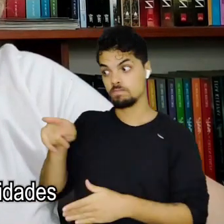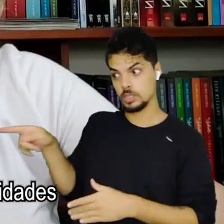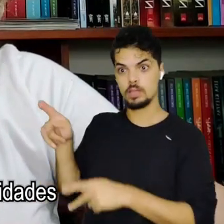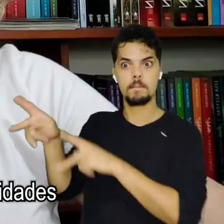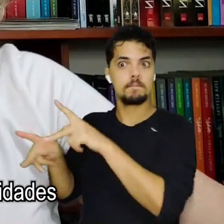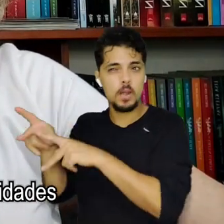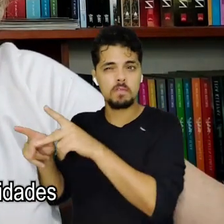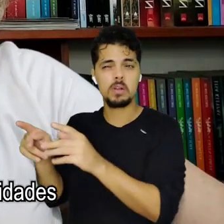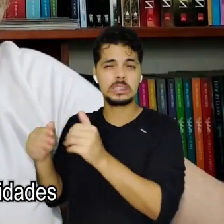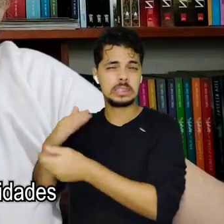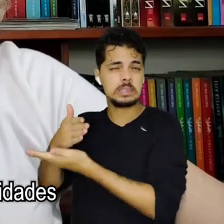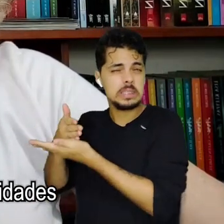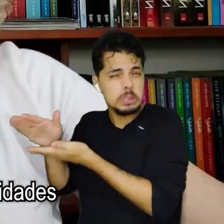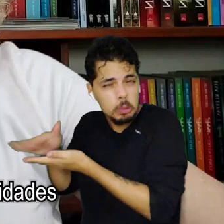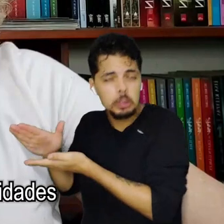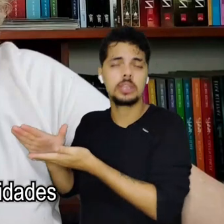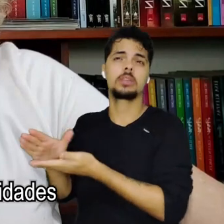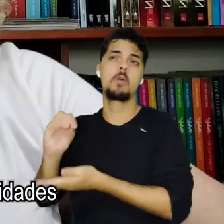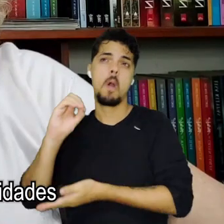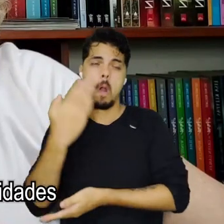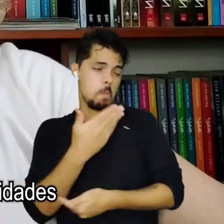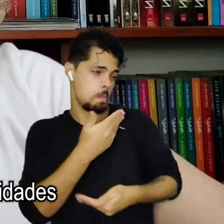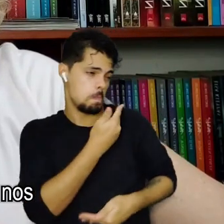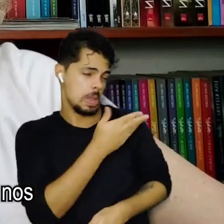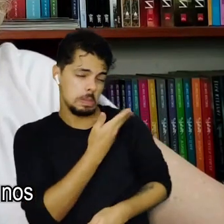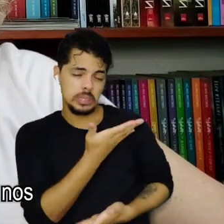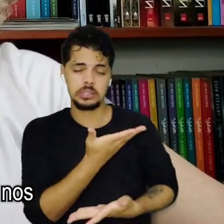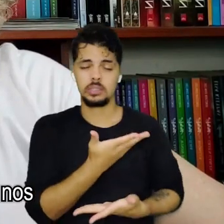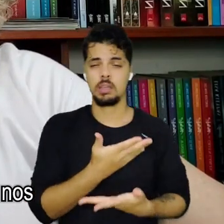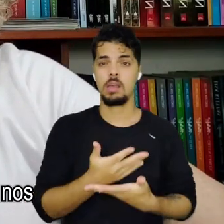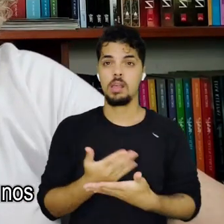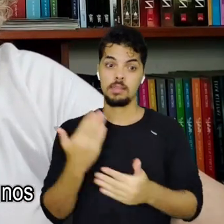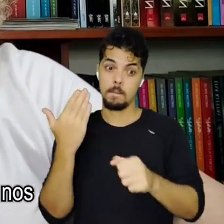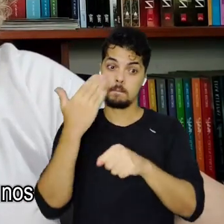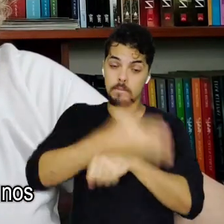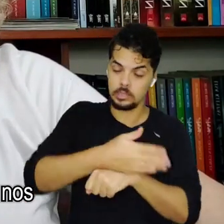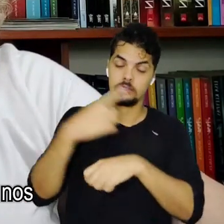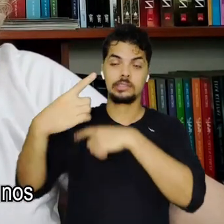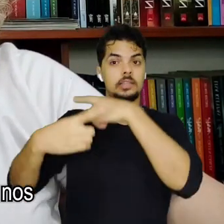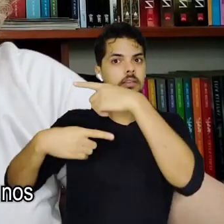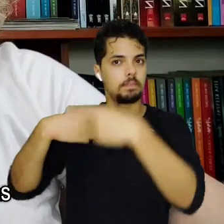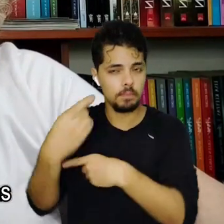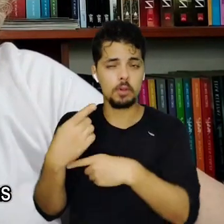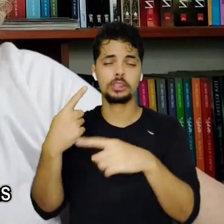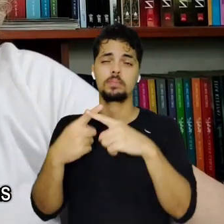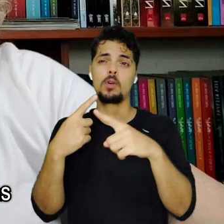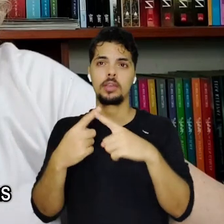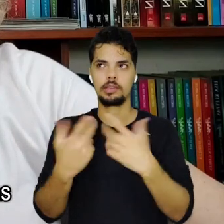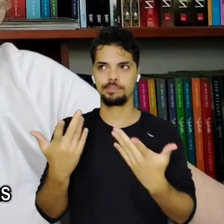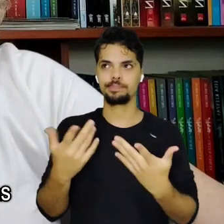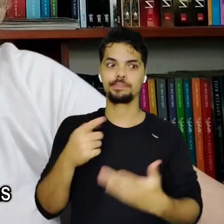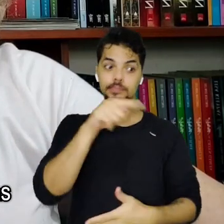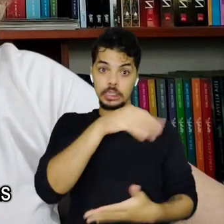narrativa oficial. Pensar nas diferentes temporalidades e como o presente se relaciona com o passado nos ajuda a fazer